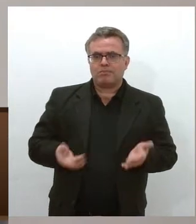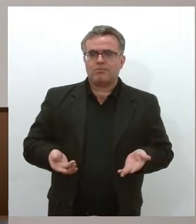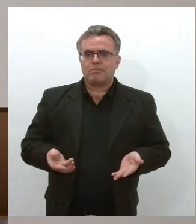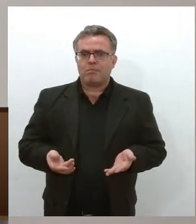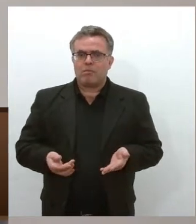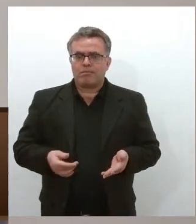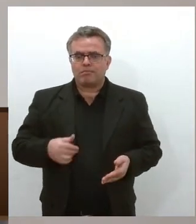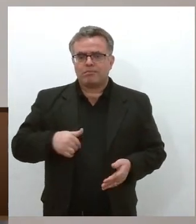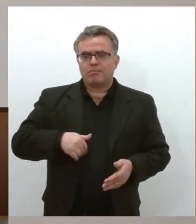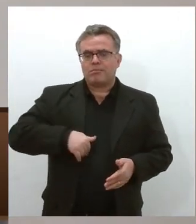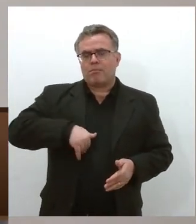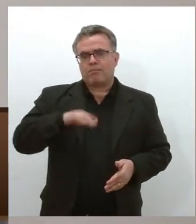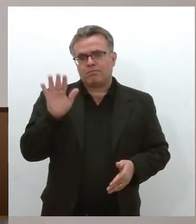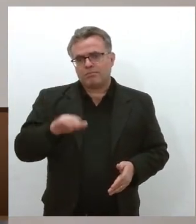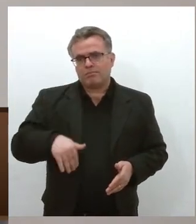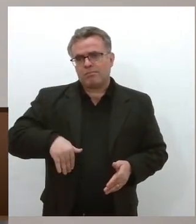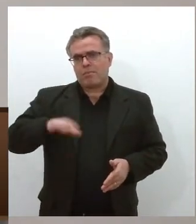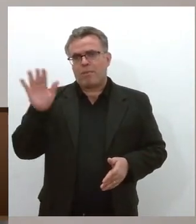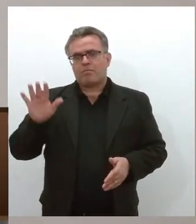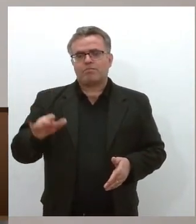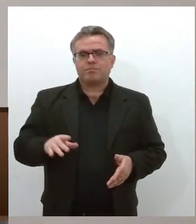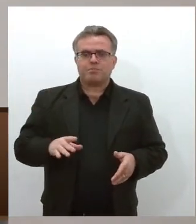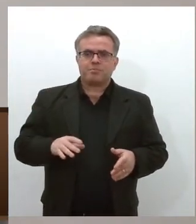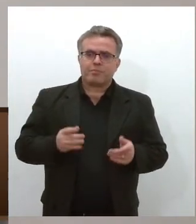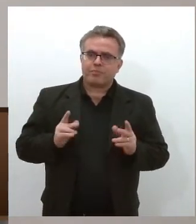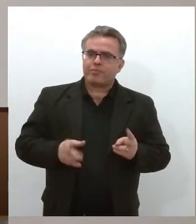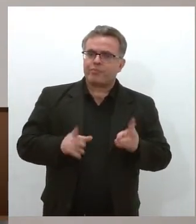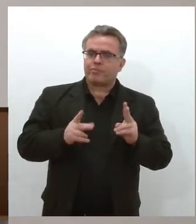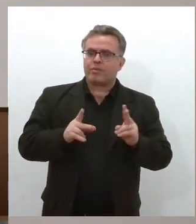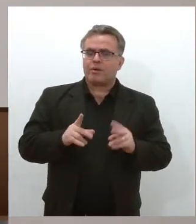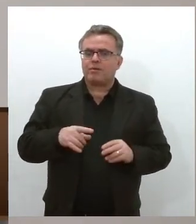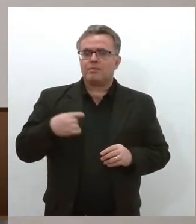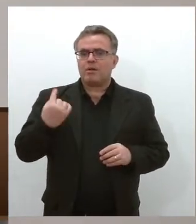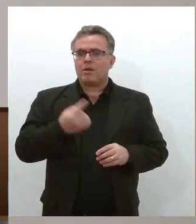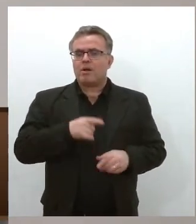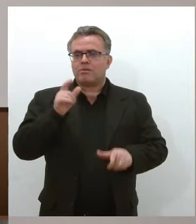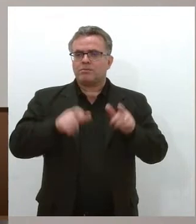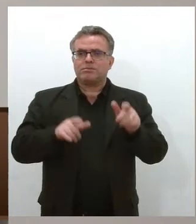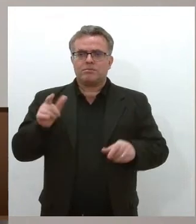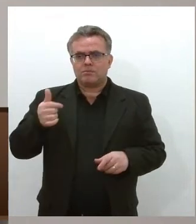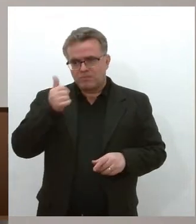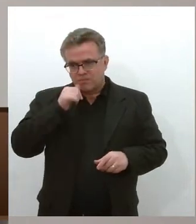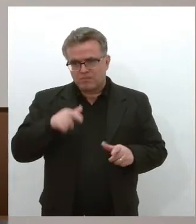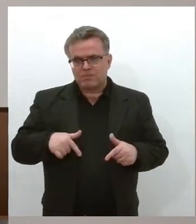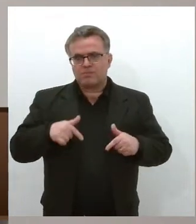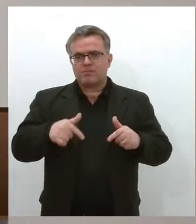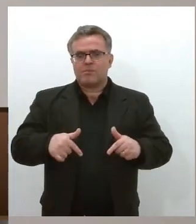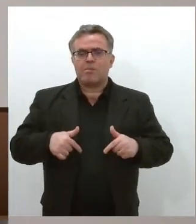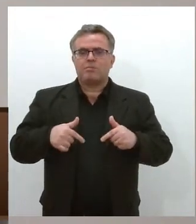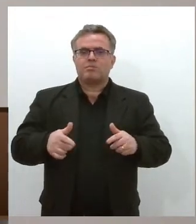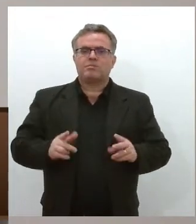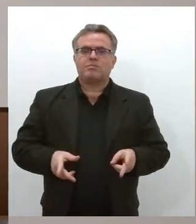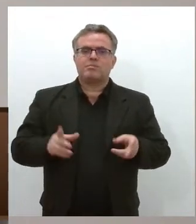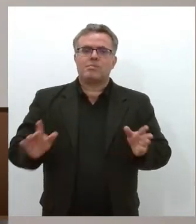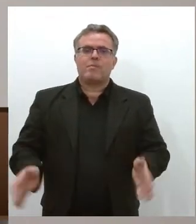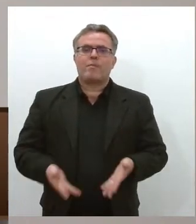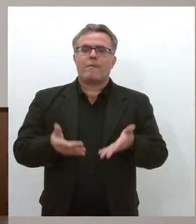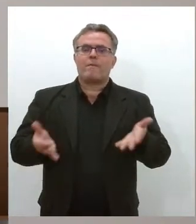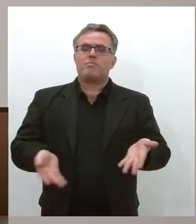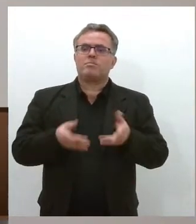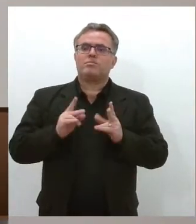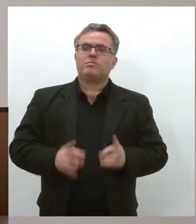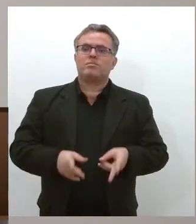do que um piso, nós tenhamos, de fato, mulheres participando como um todo e sendo incentivadas a se